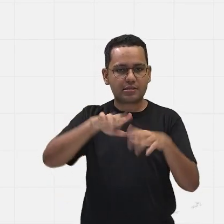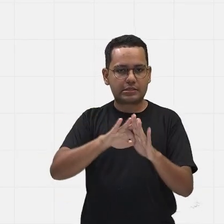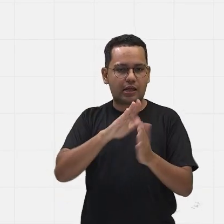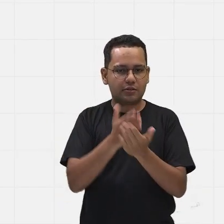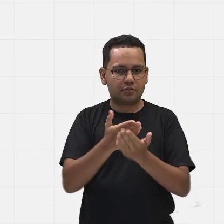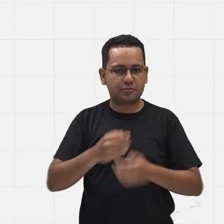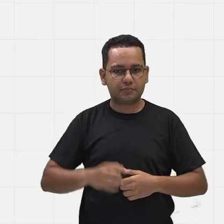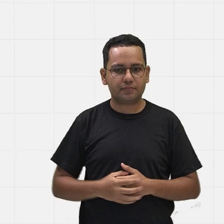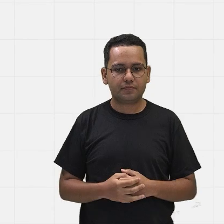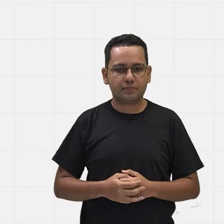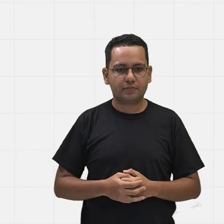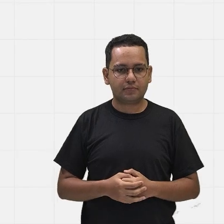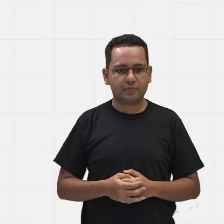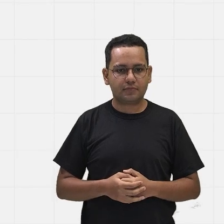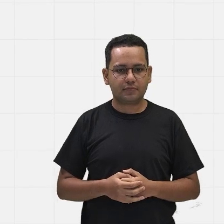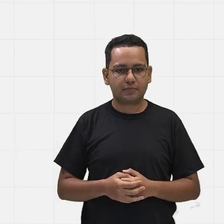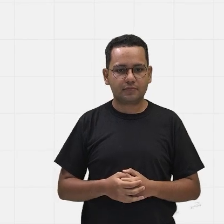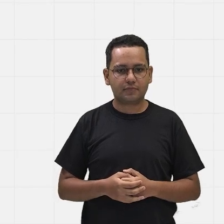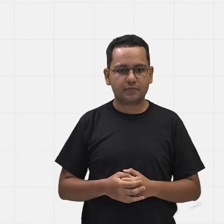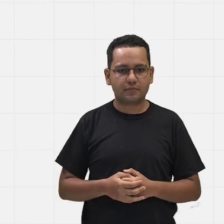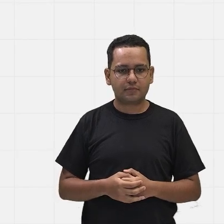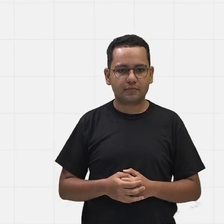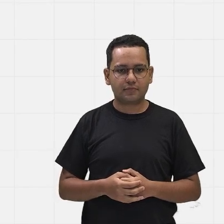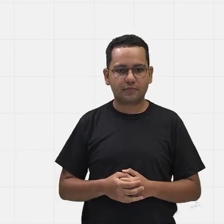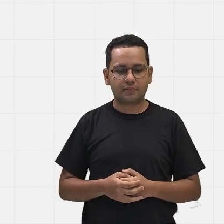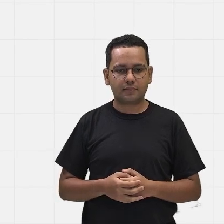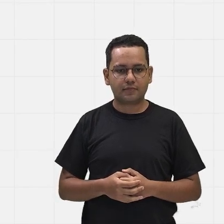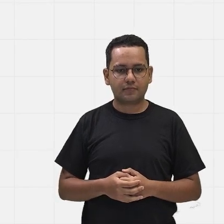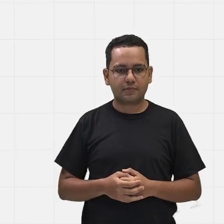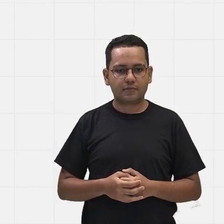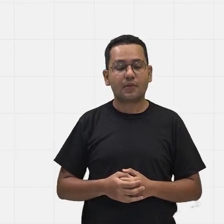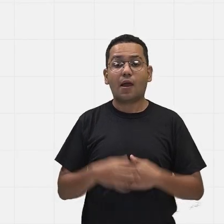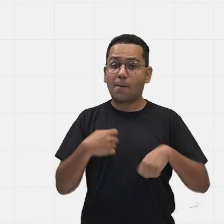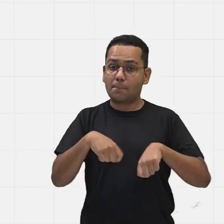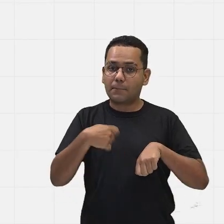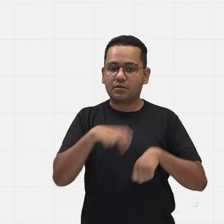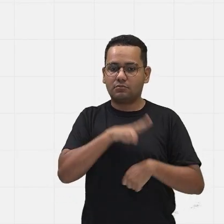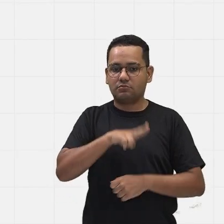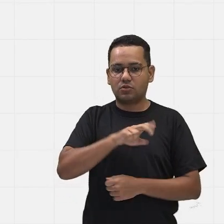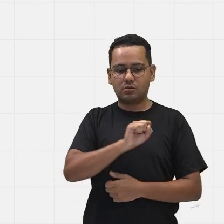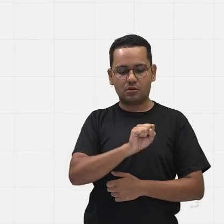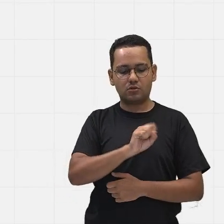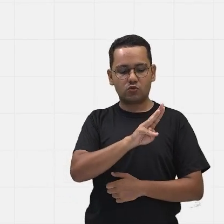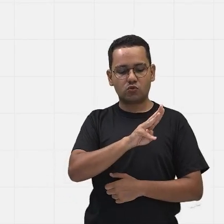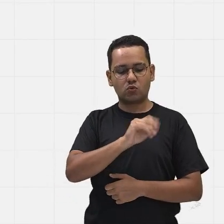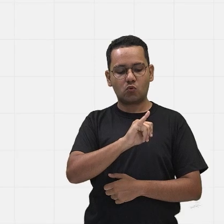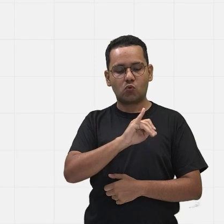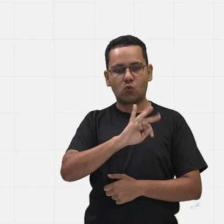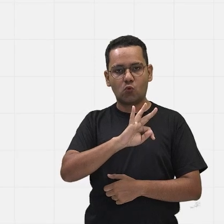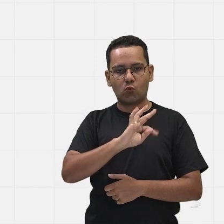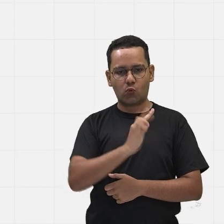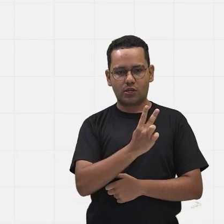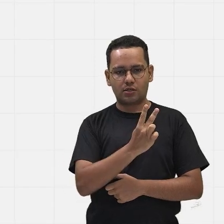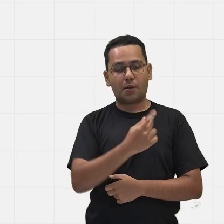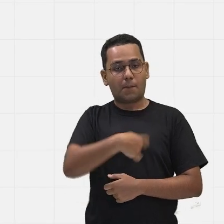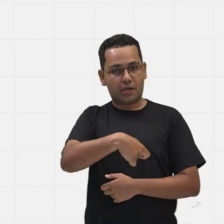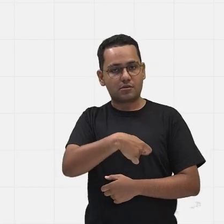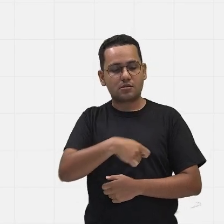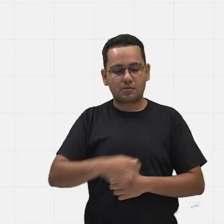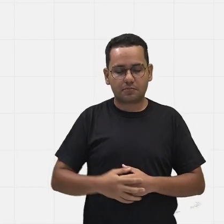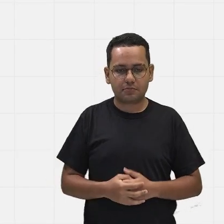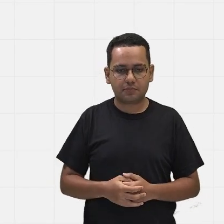login, é necessário o uso de um switch. Como vocês podem ver na figura, temos aí um exemplo